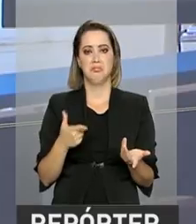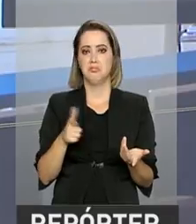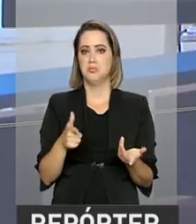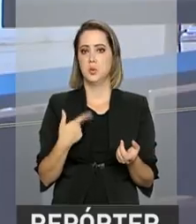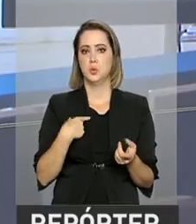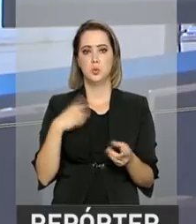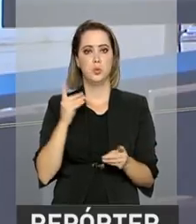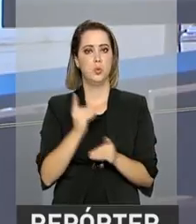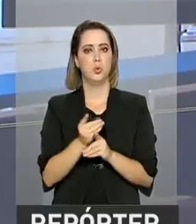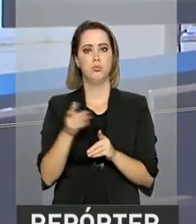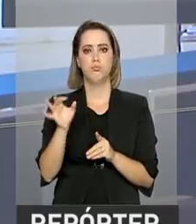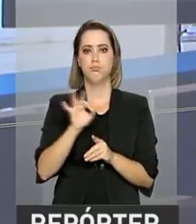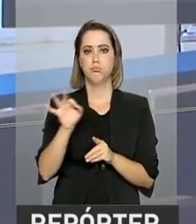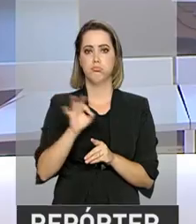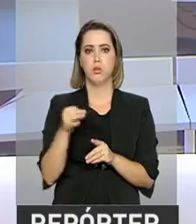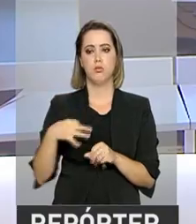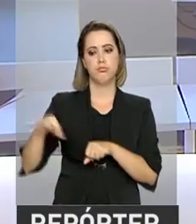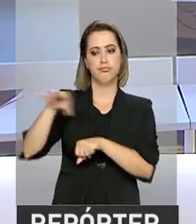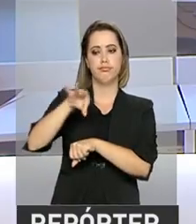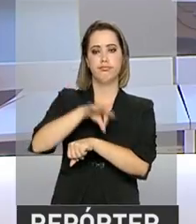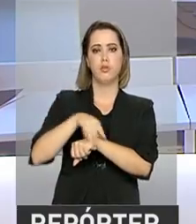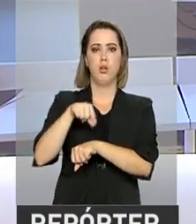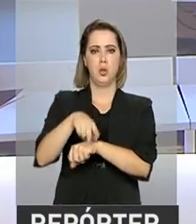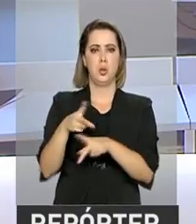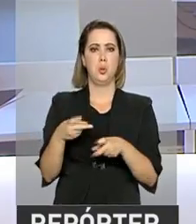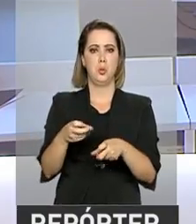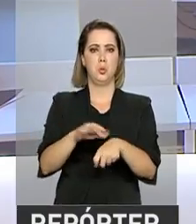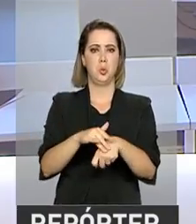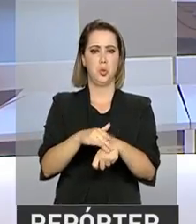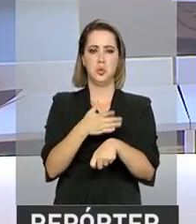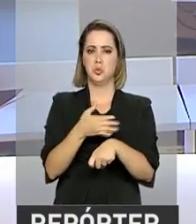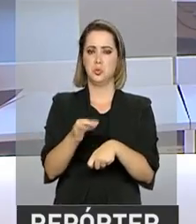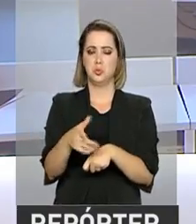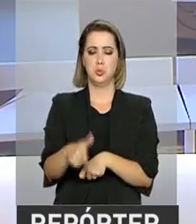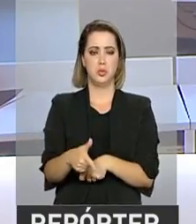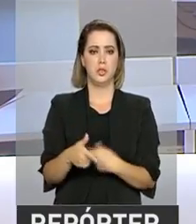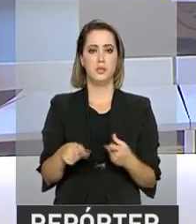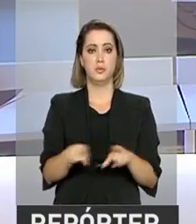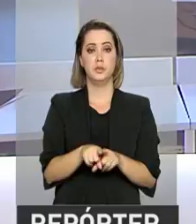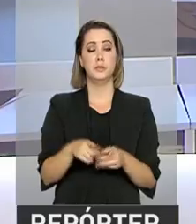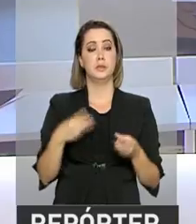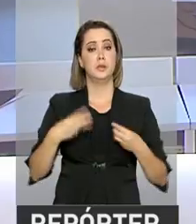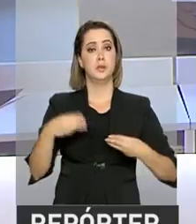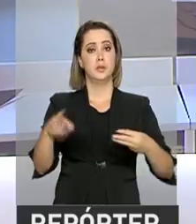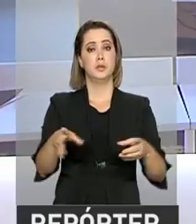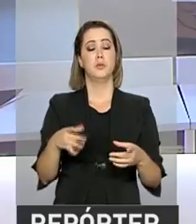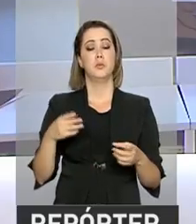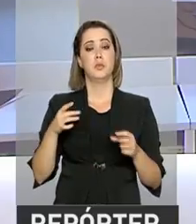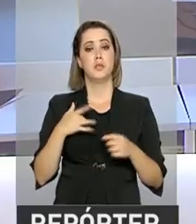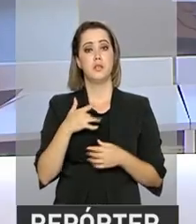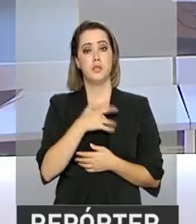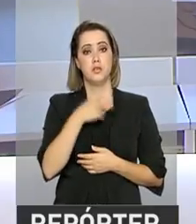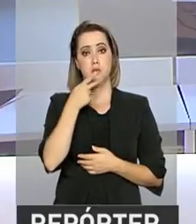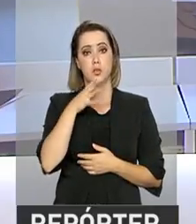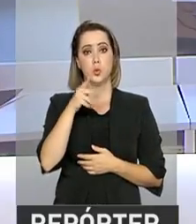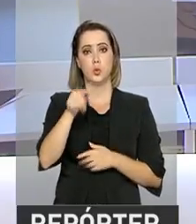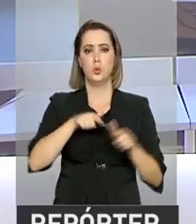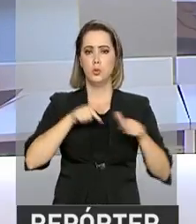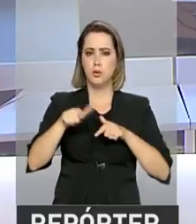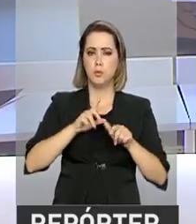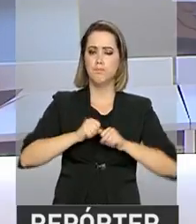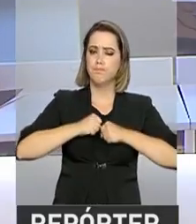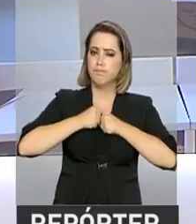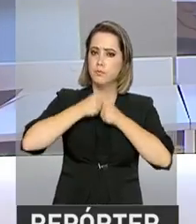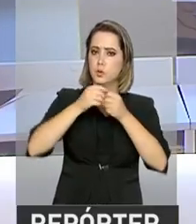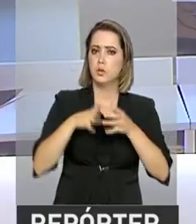infectados em área urbanas ainda de acordo com o Ministério da Saúde todas as medidas estão sendo tomadas para conter o